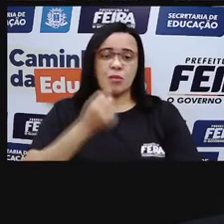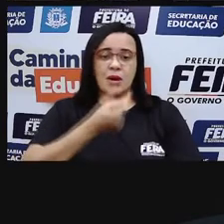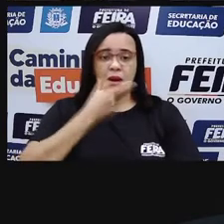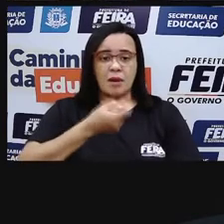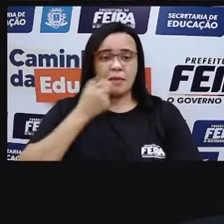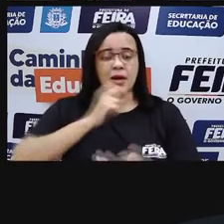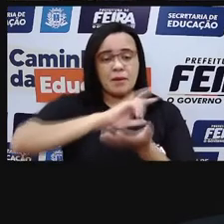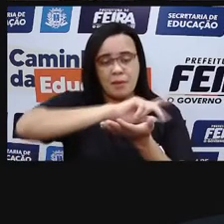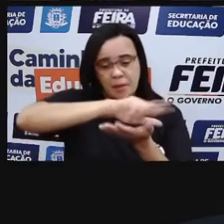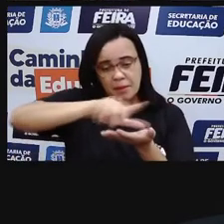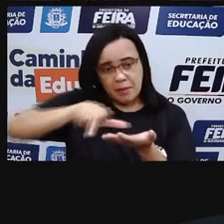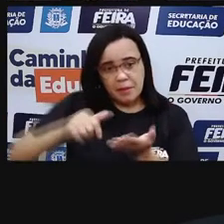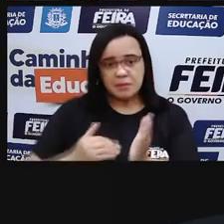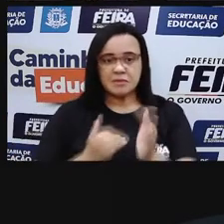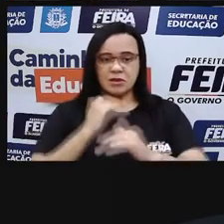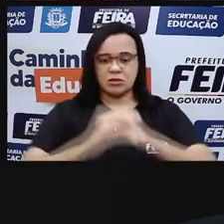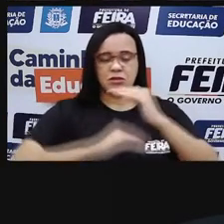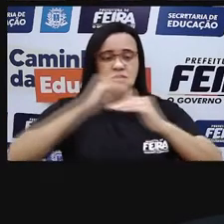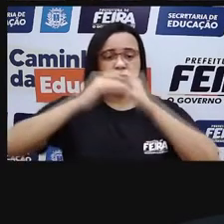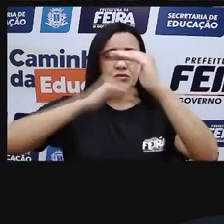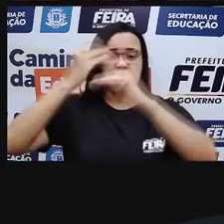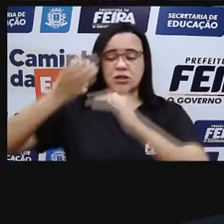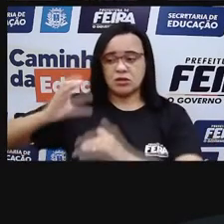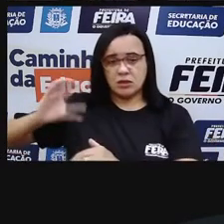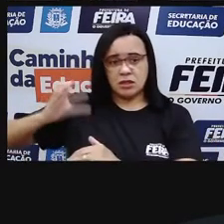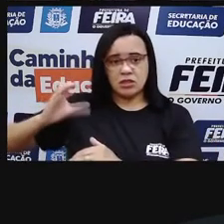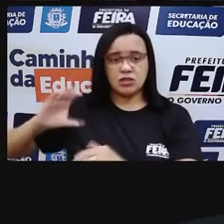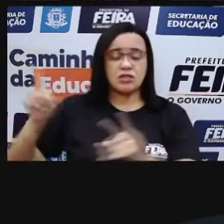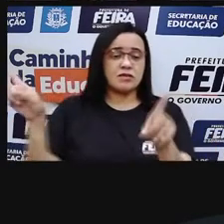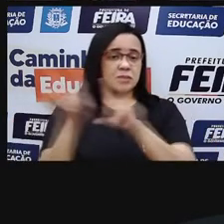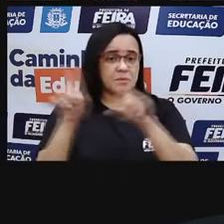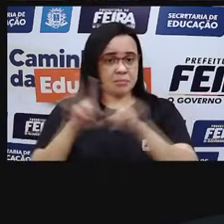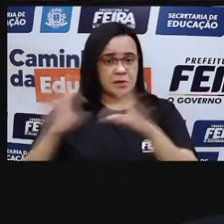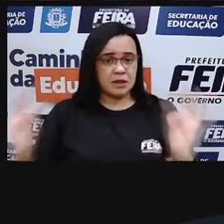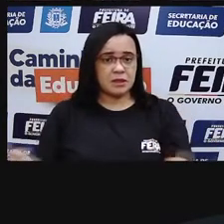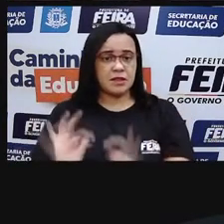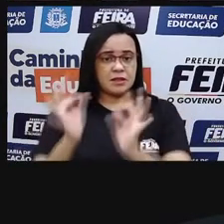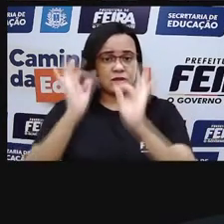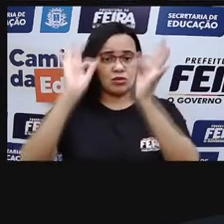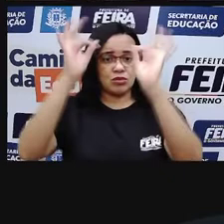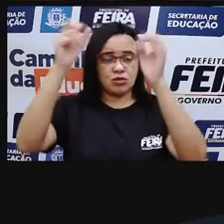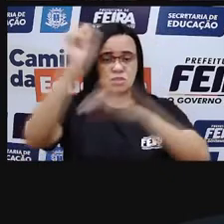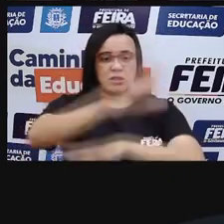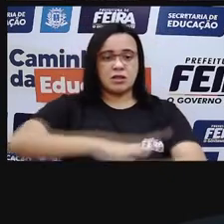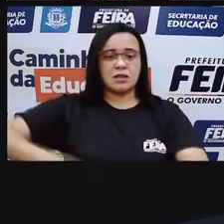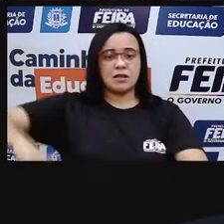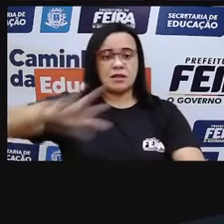desenvolvimento científico e tecnológico, avaliando seus impactos socioambientais.